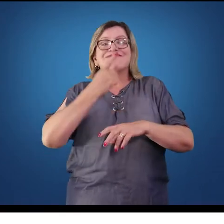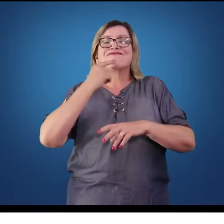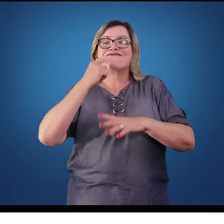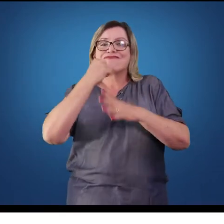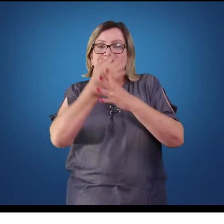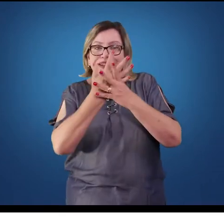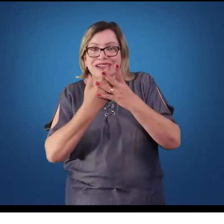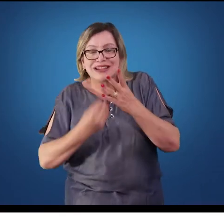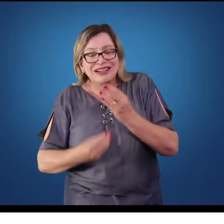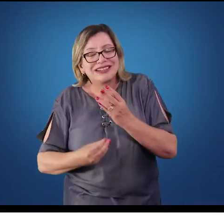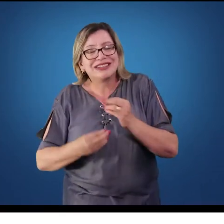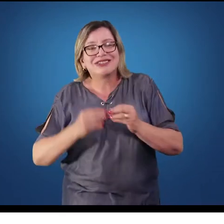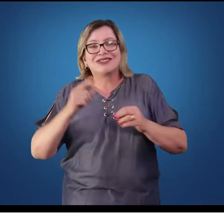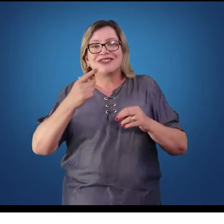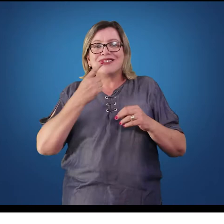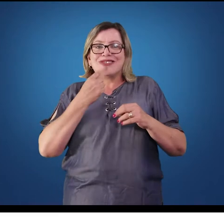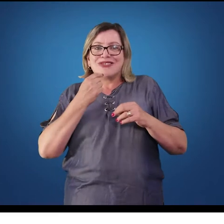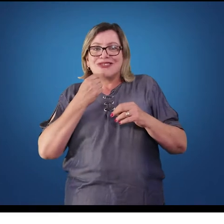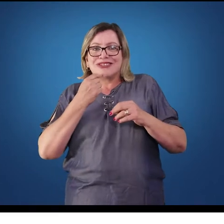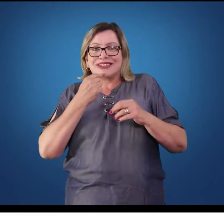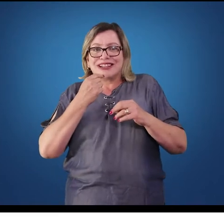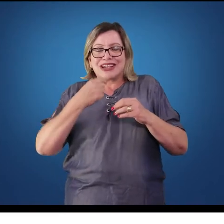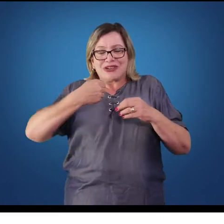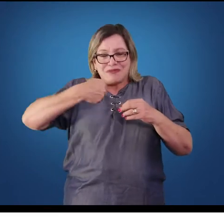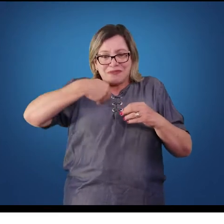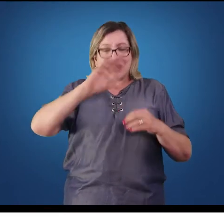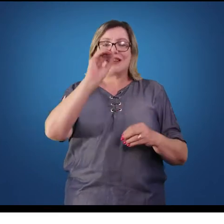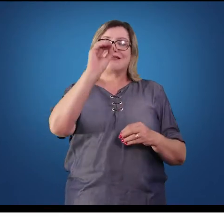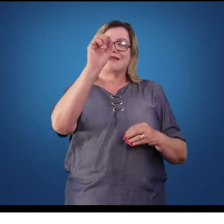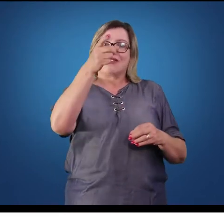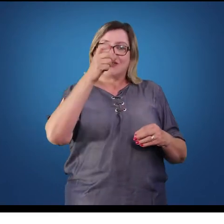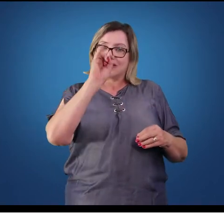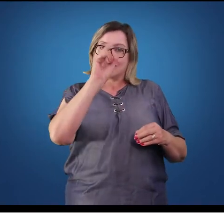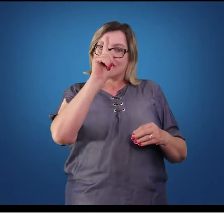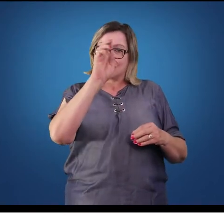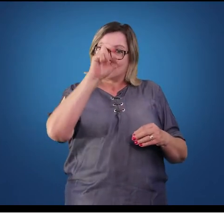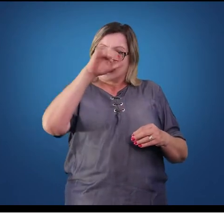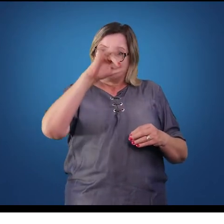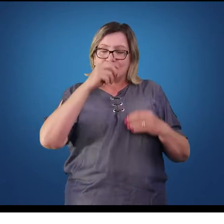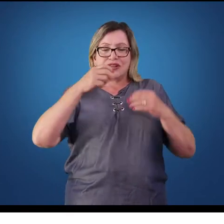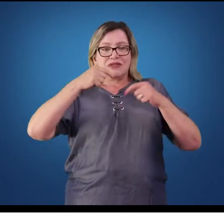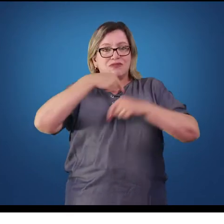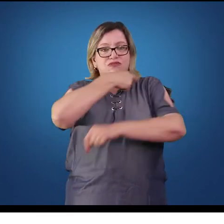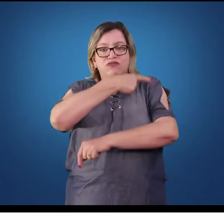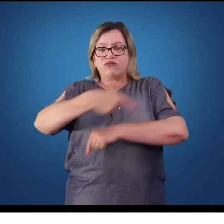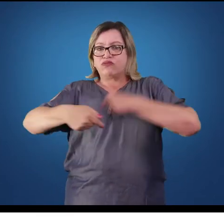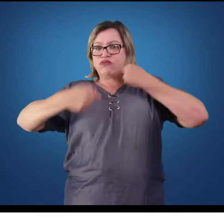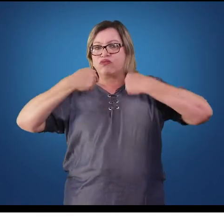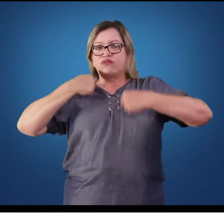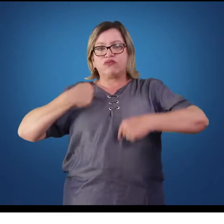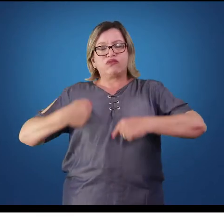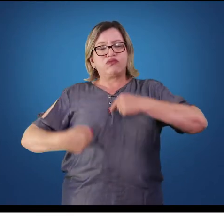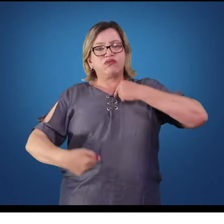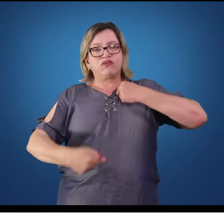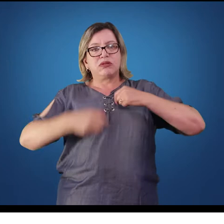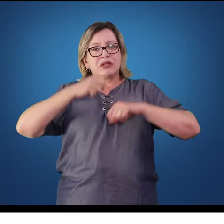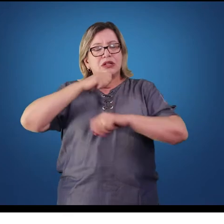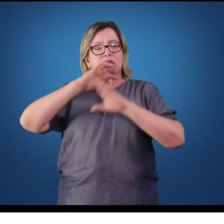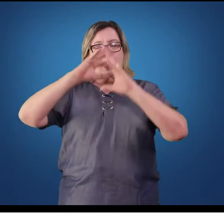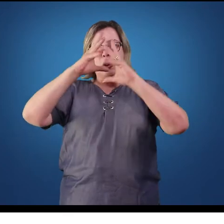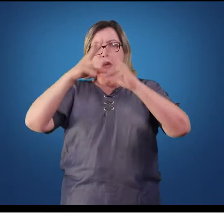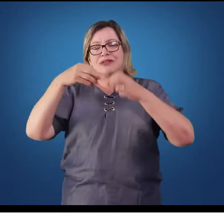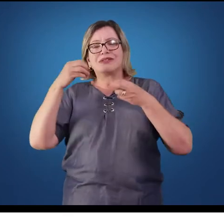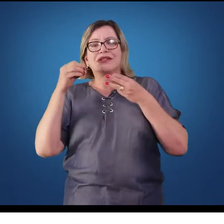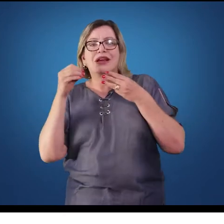ser oxigenado, ou seja, com mais moléculas de oxigênio, vai circular e vai então alimentar as